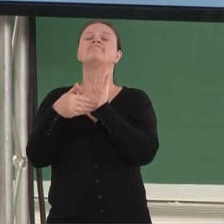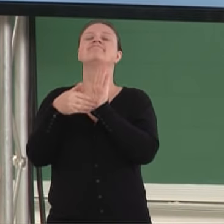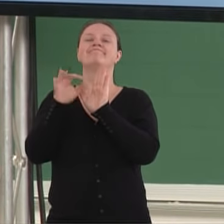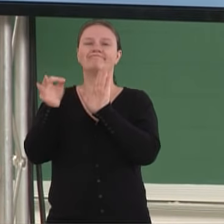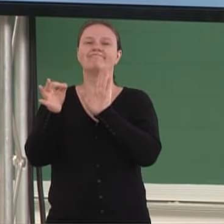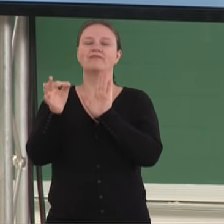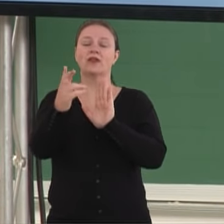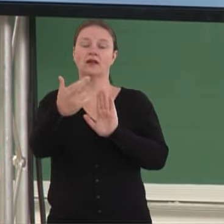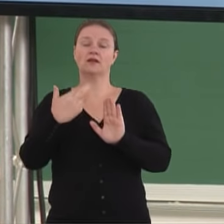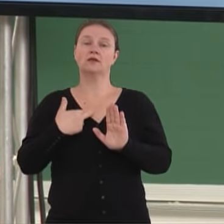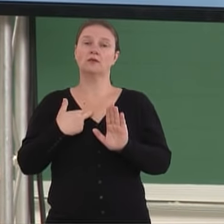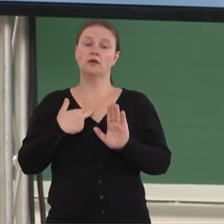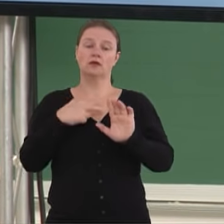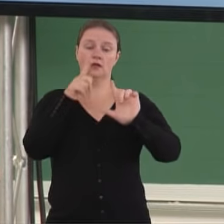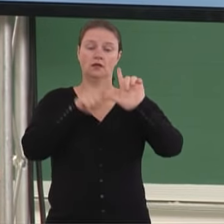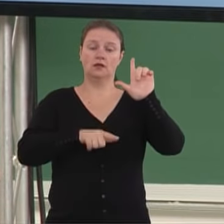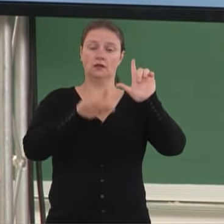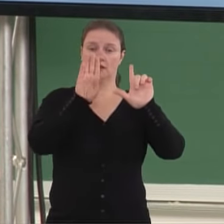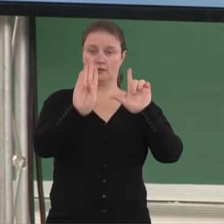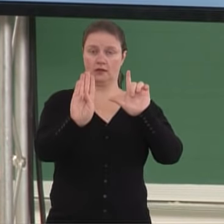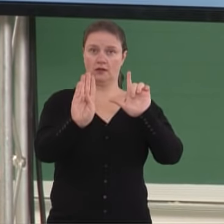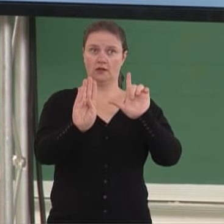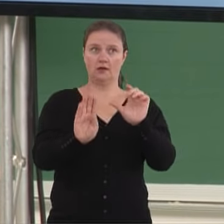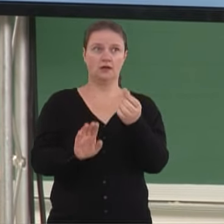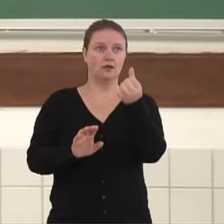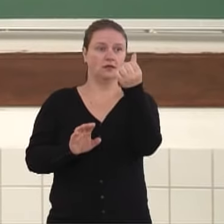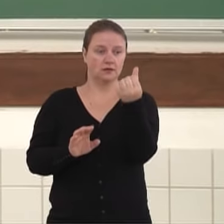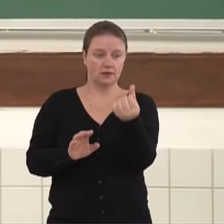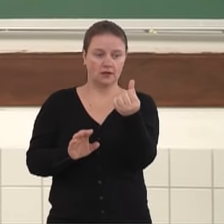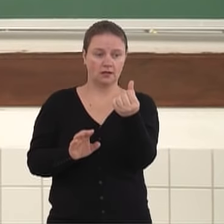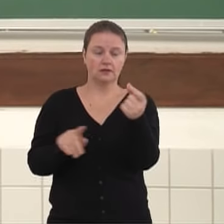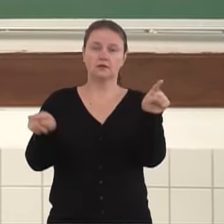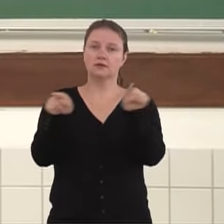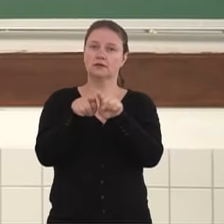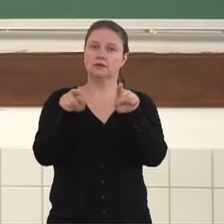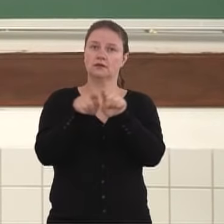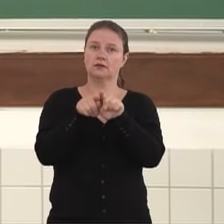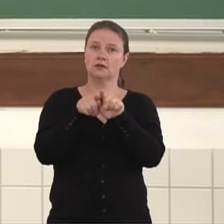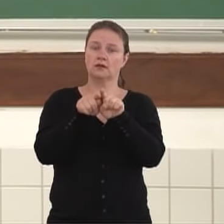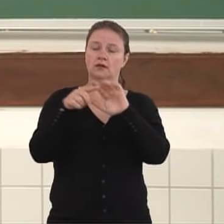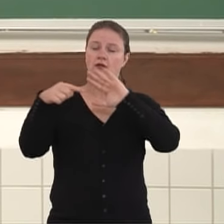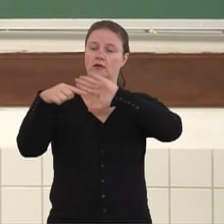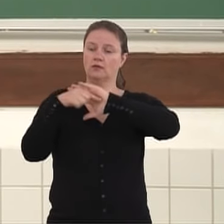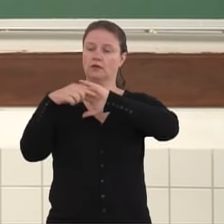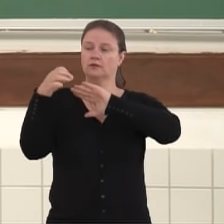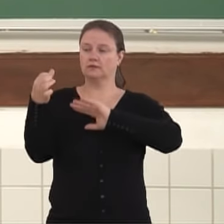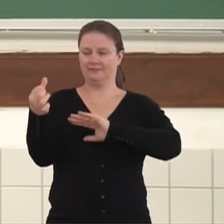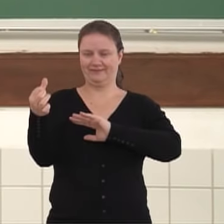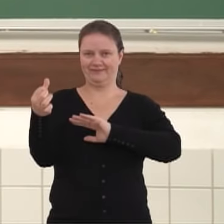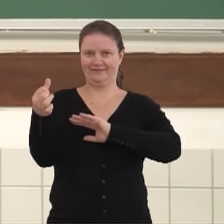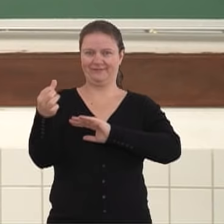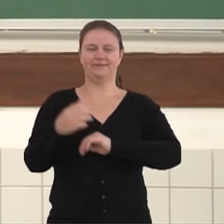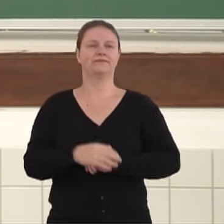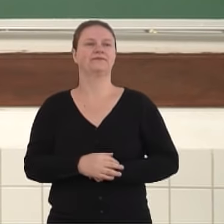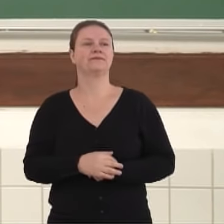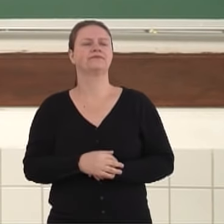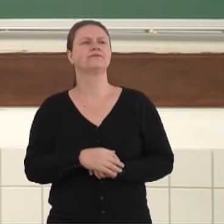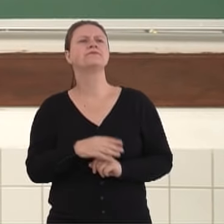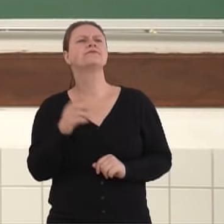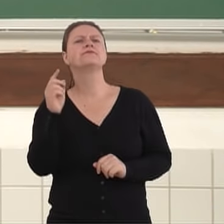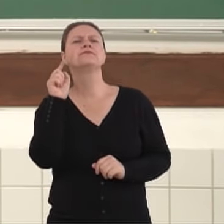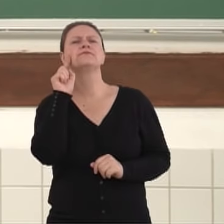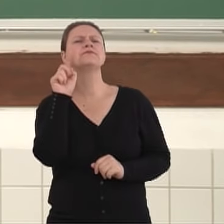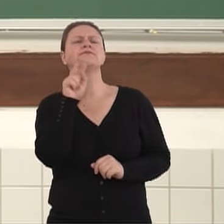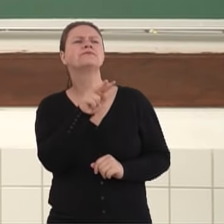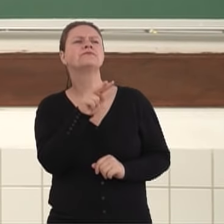B vai ser o quê? 6 e menos 6. Então, o que nós vimos na aula